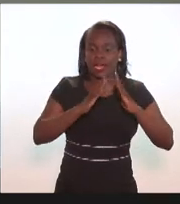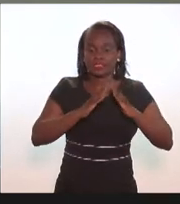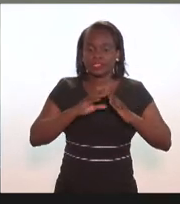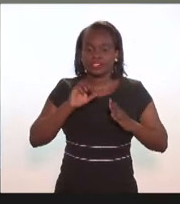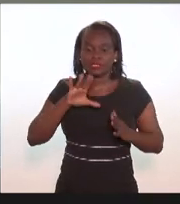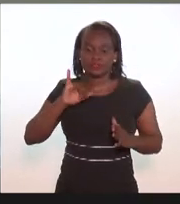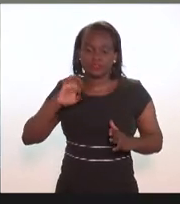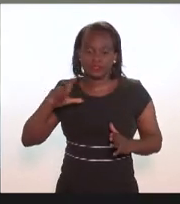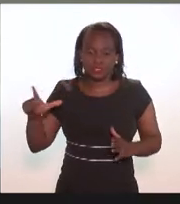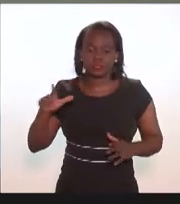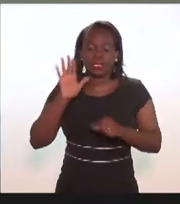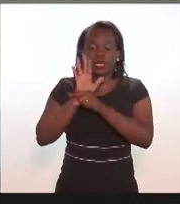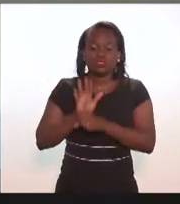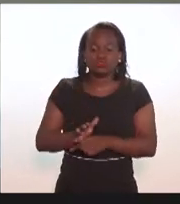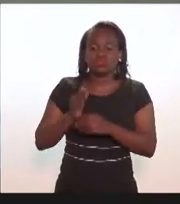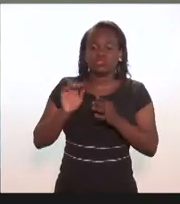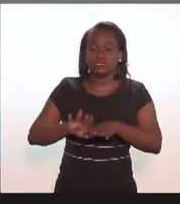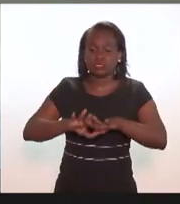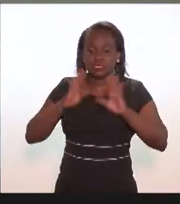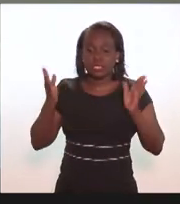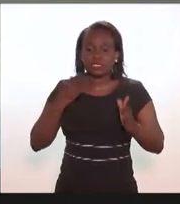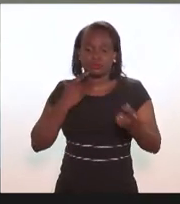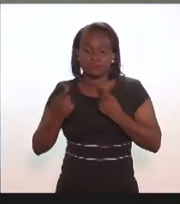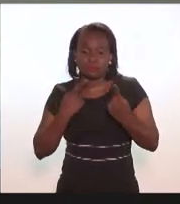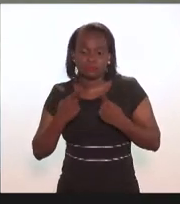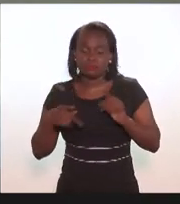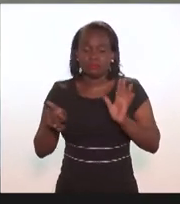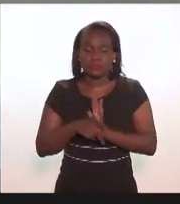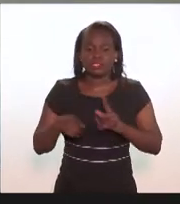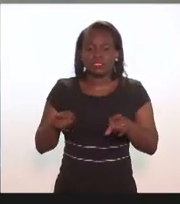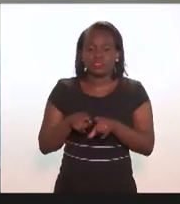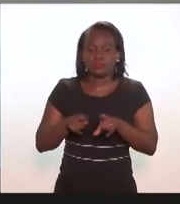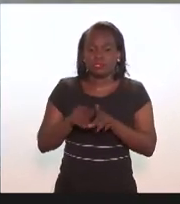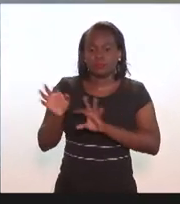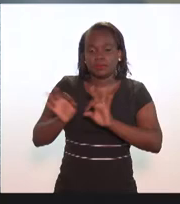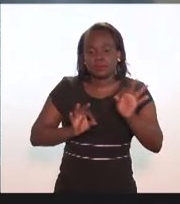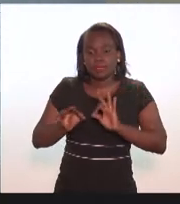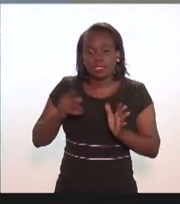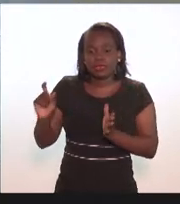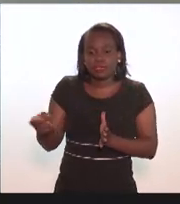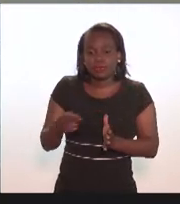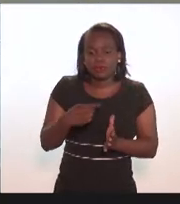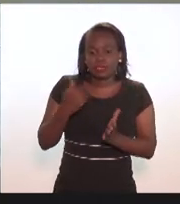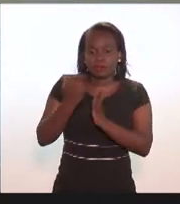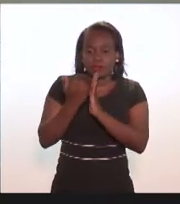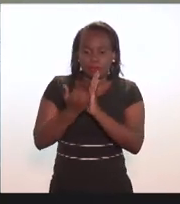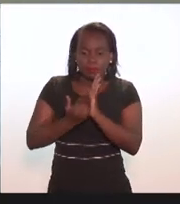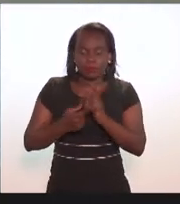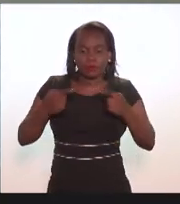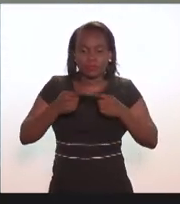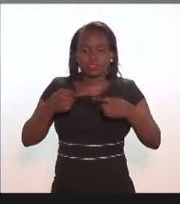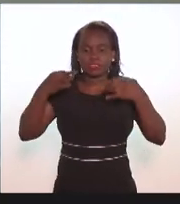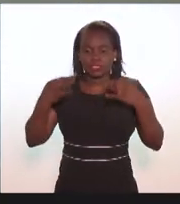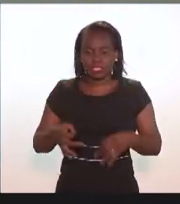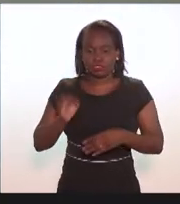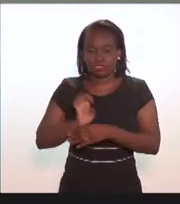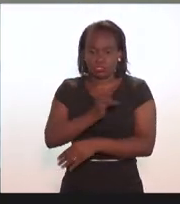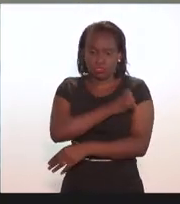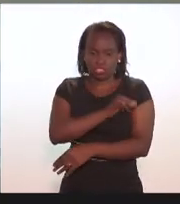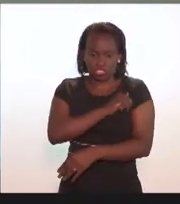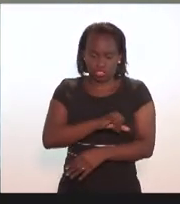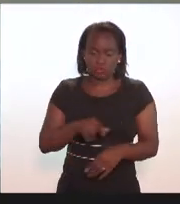possa abrir um debate da tributação e fazer uma construção de tributação adequada para o Estado do Rio de